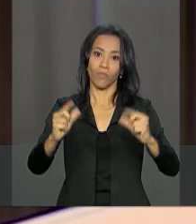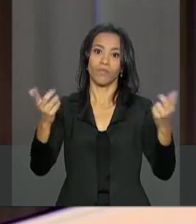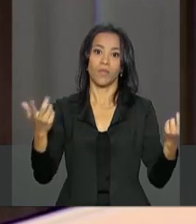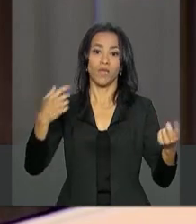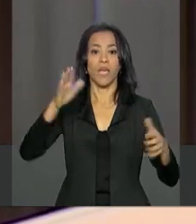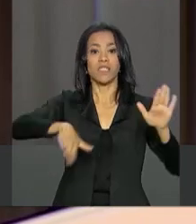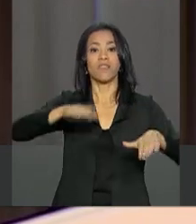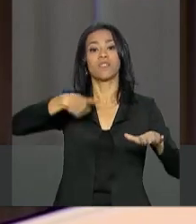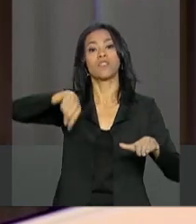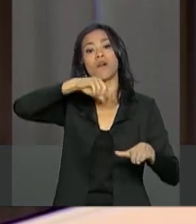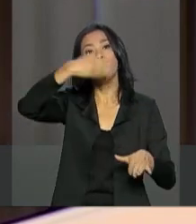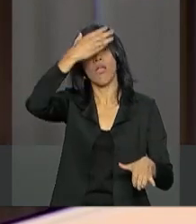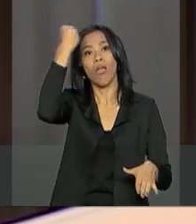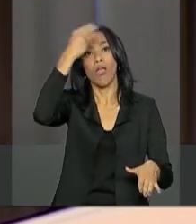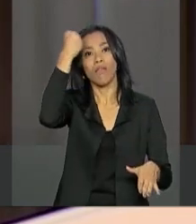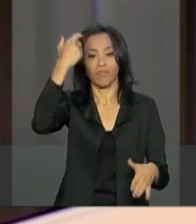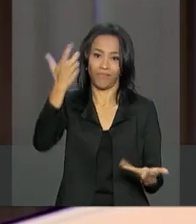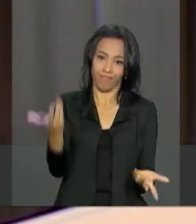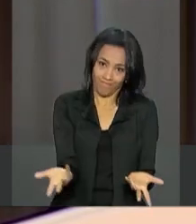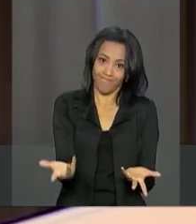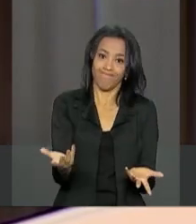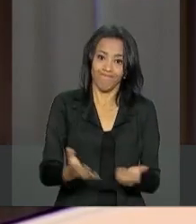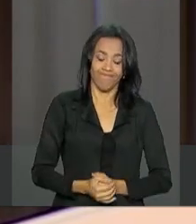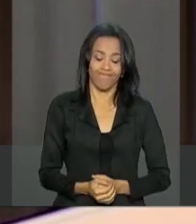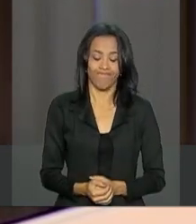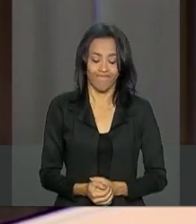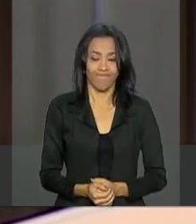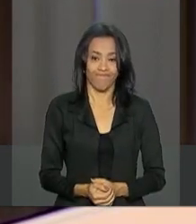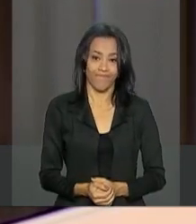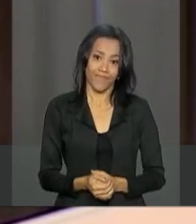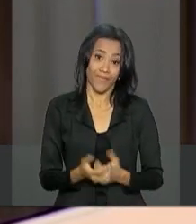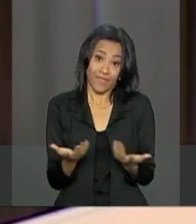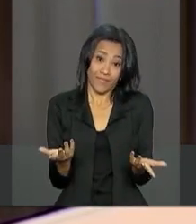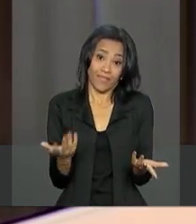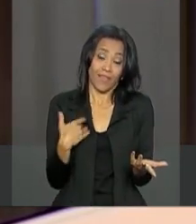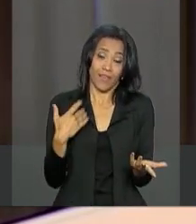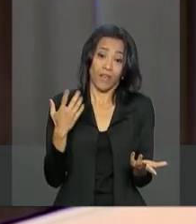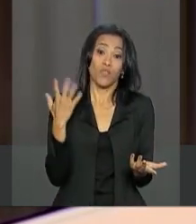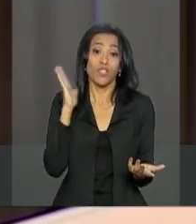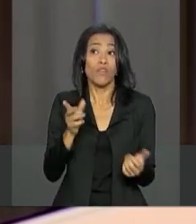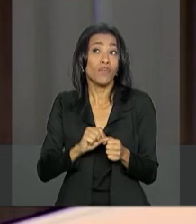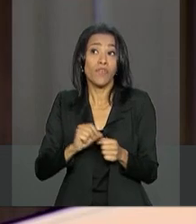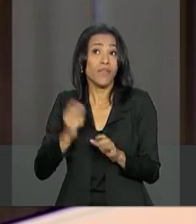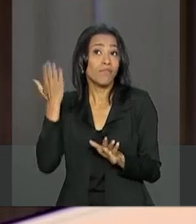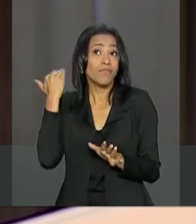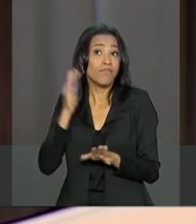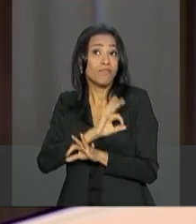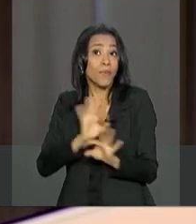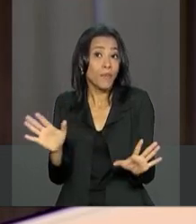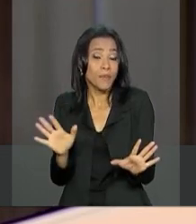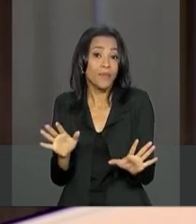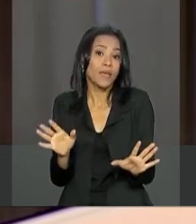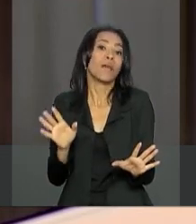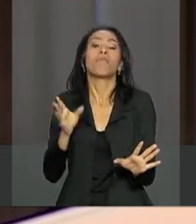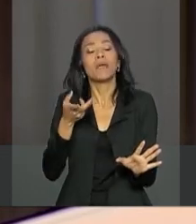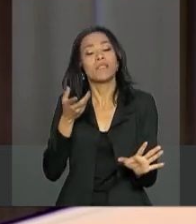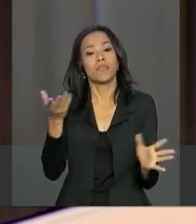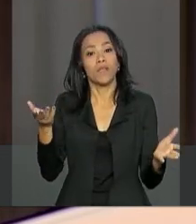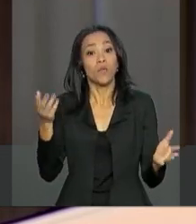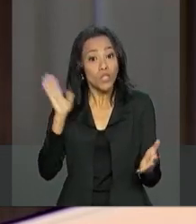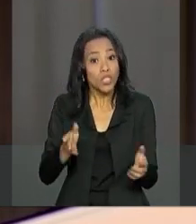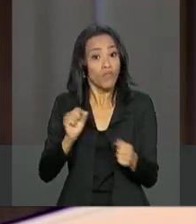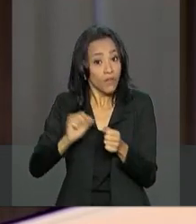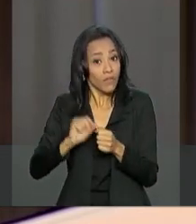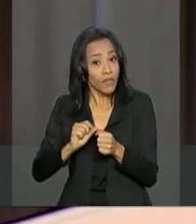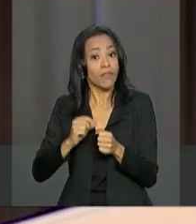muitas vezes, até de maneira útil, muitas vezes é curta. O que foi feito, foi feito. Mas o que foi feito é que permite o